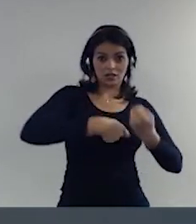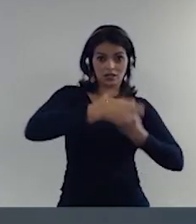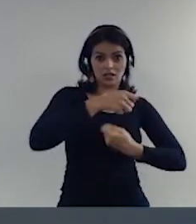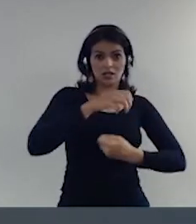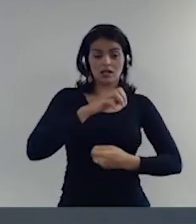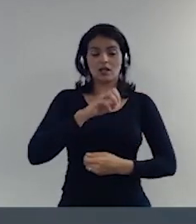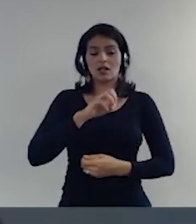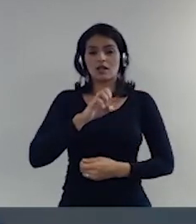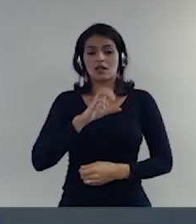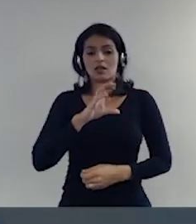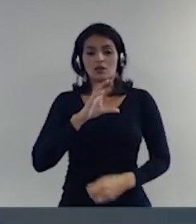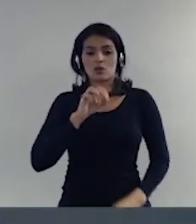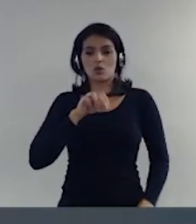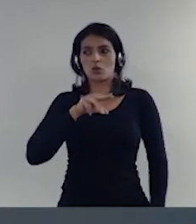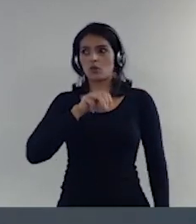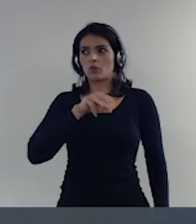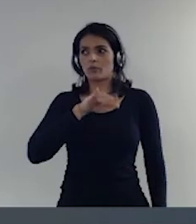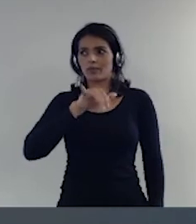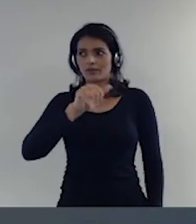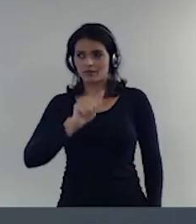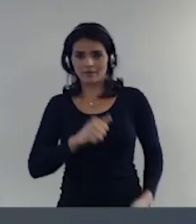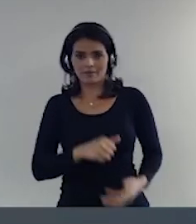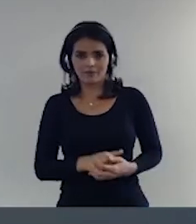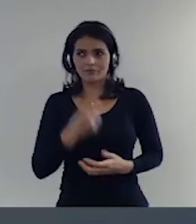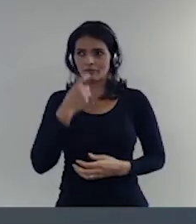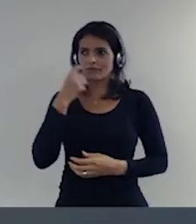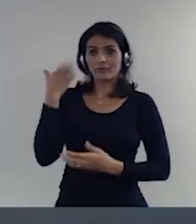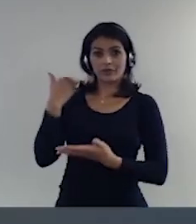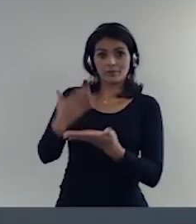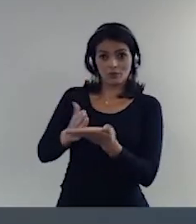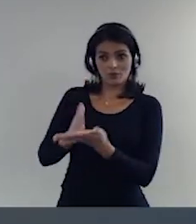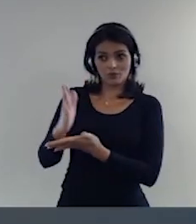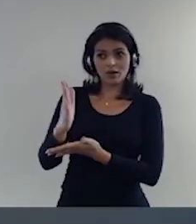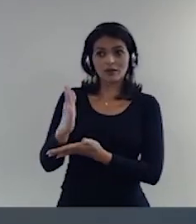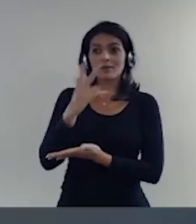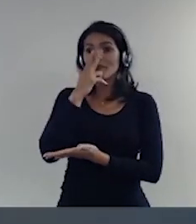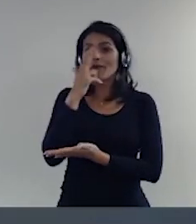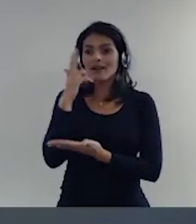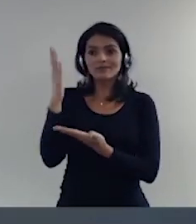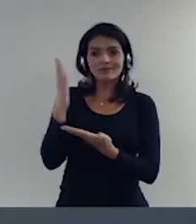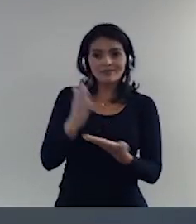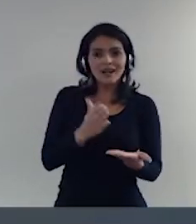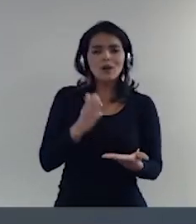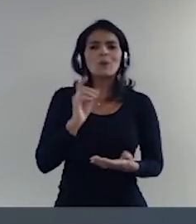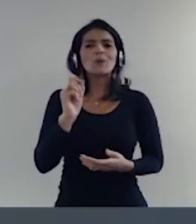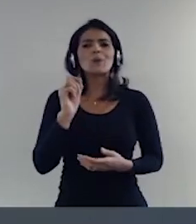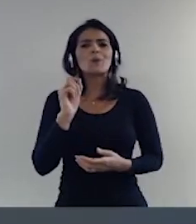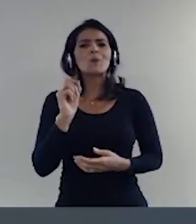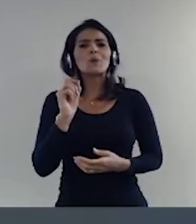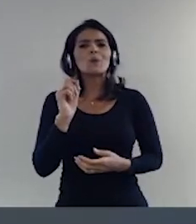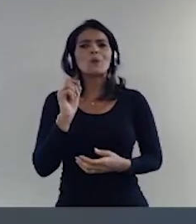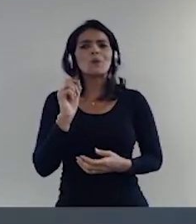promulgada, ela traz uma certa, vamos dizer assim,